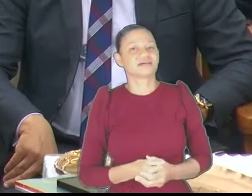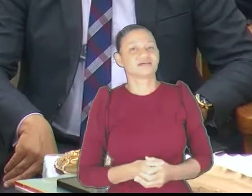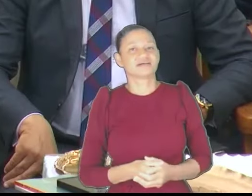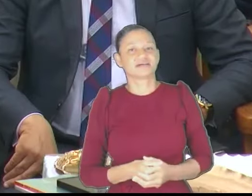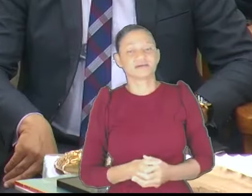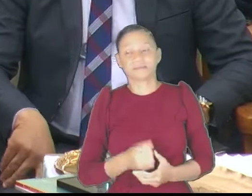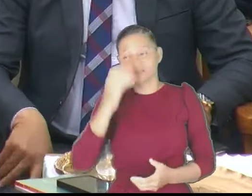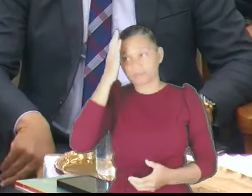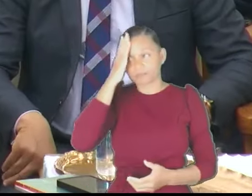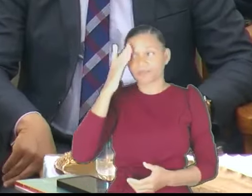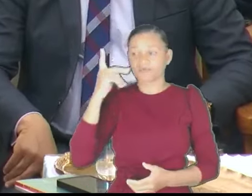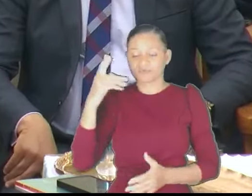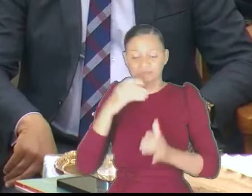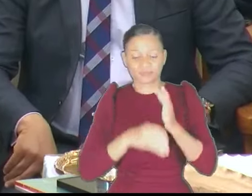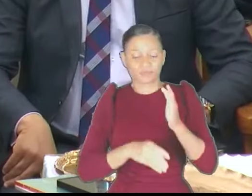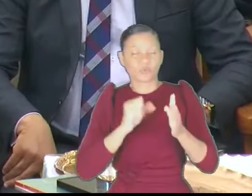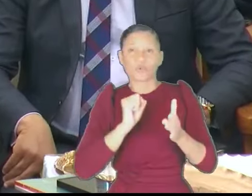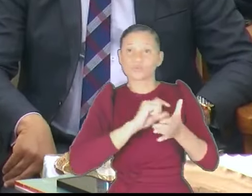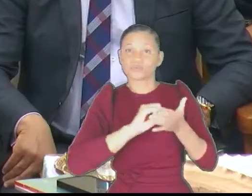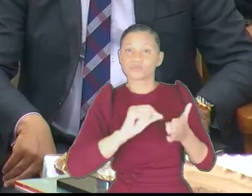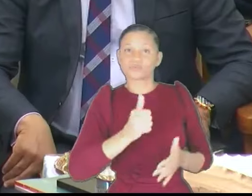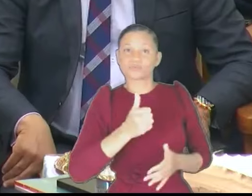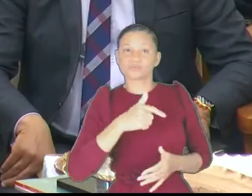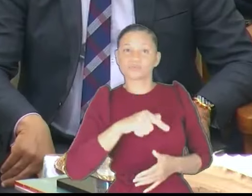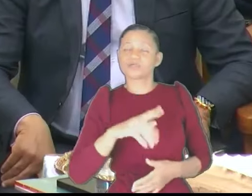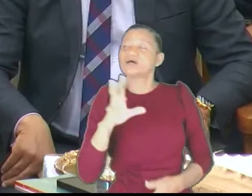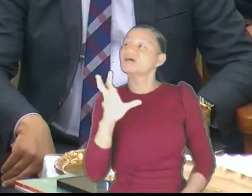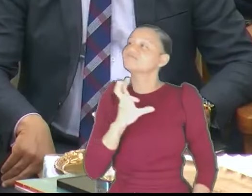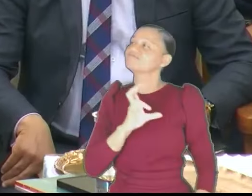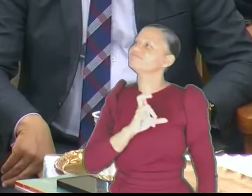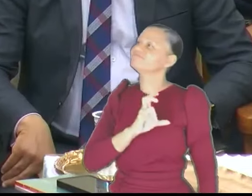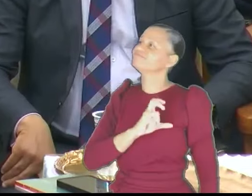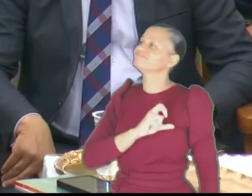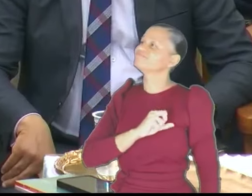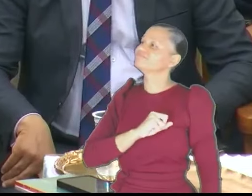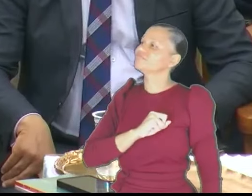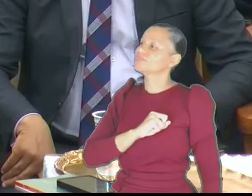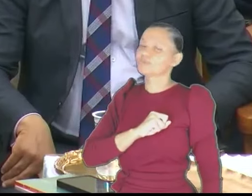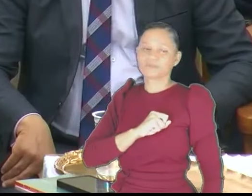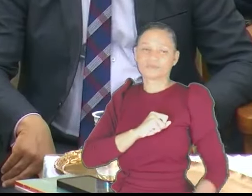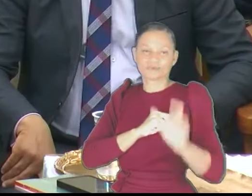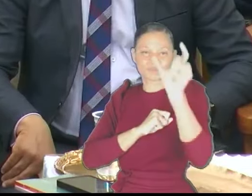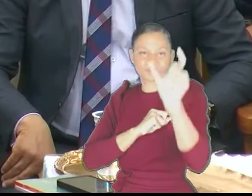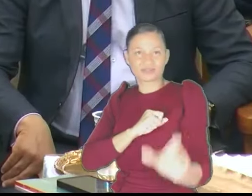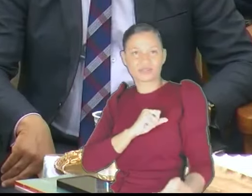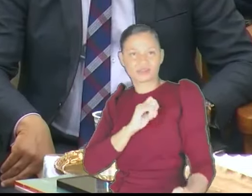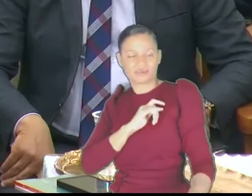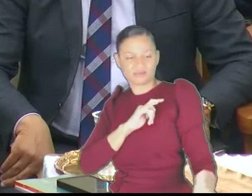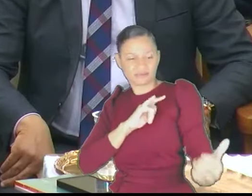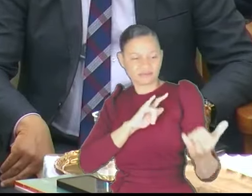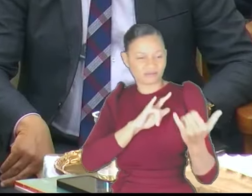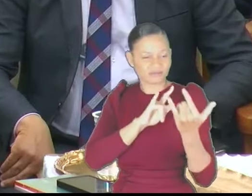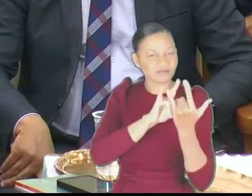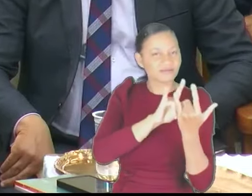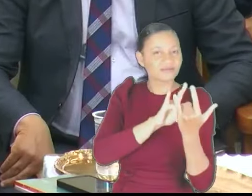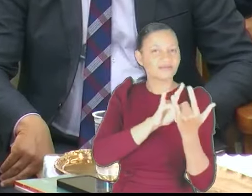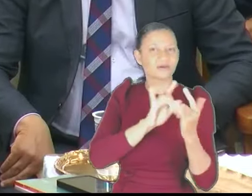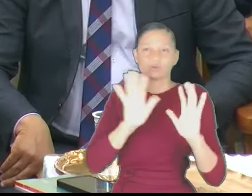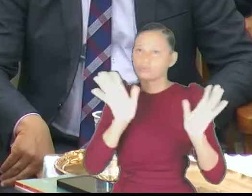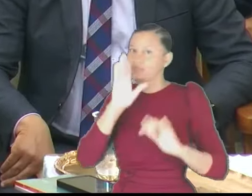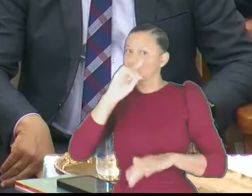Provérbios 8:17 diz assim: eu amo os que me amam. E não é Deus chamando para orar de madrugada não, olha o